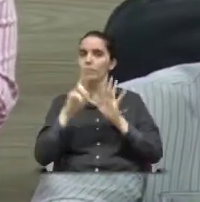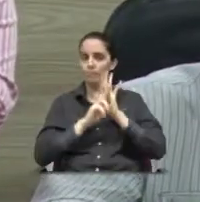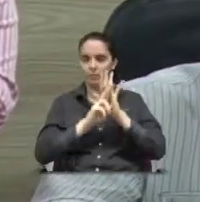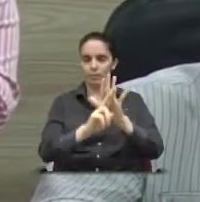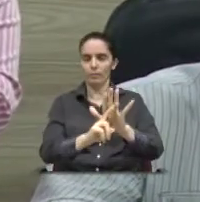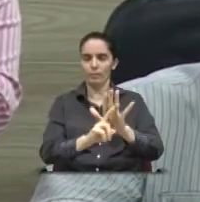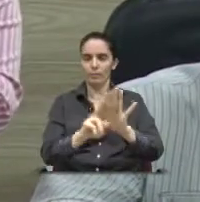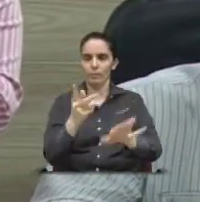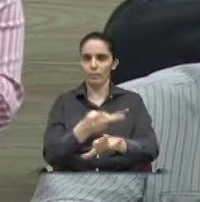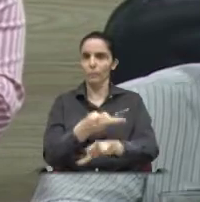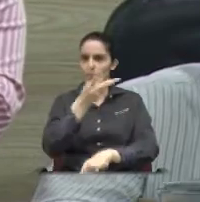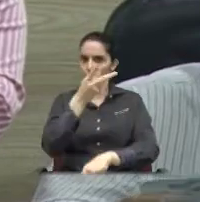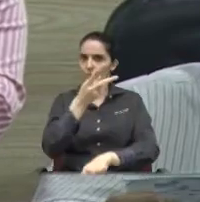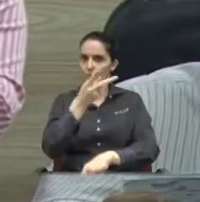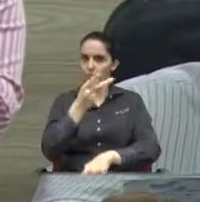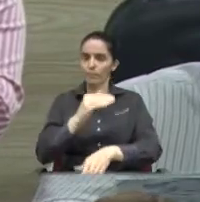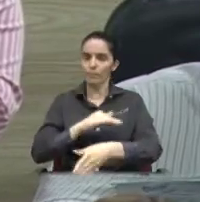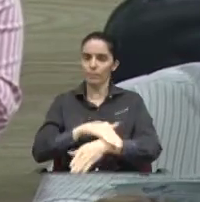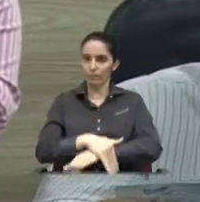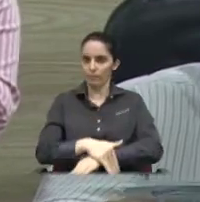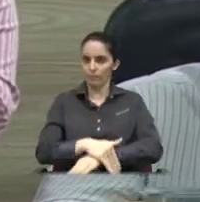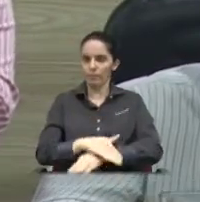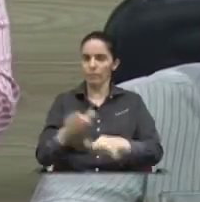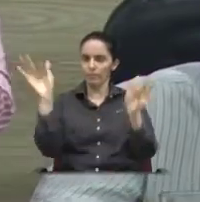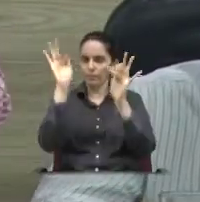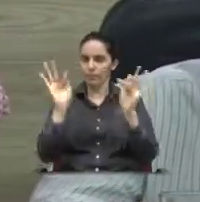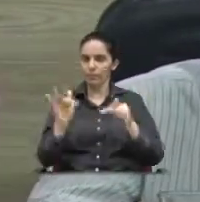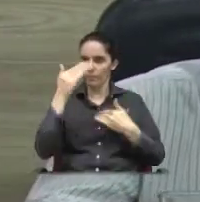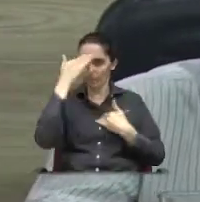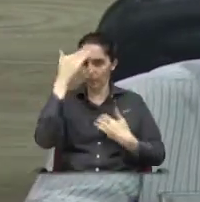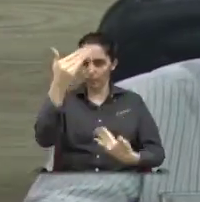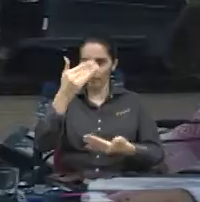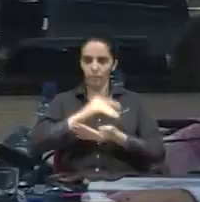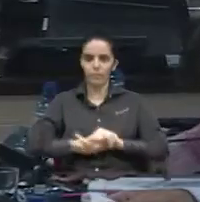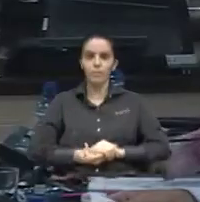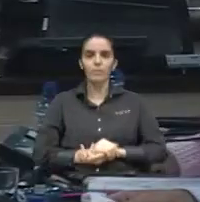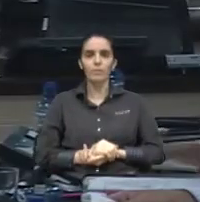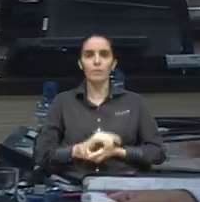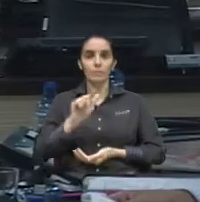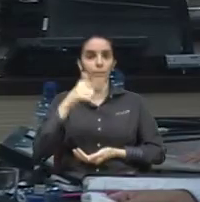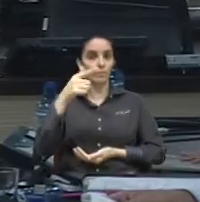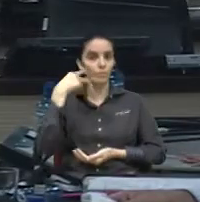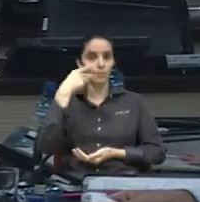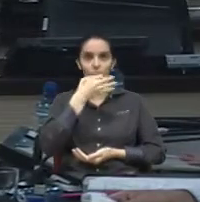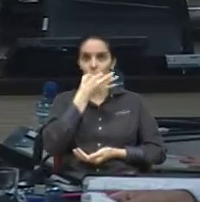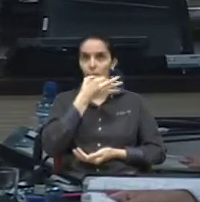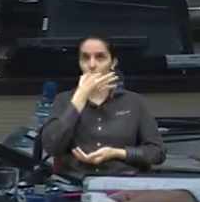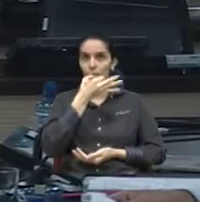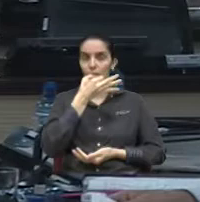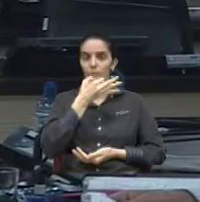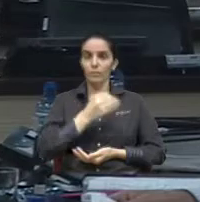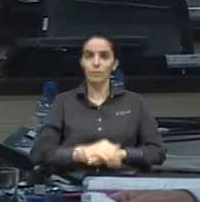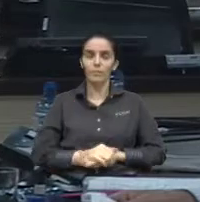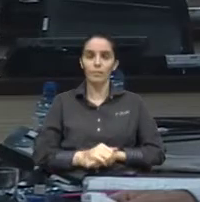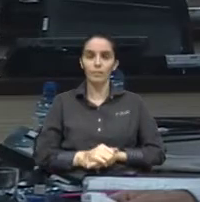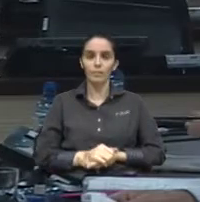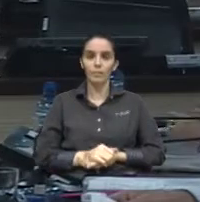seu prêmio. É uma noite geralmente muito agradável. Muito obrigado. Mais algum vereador?